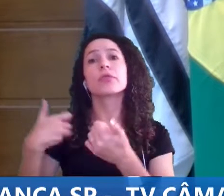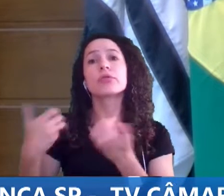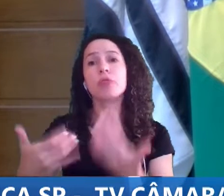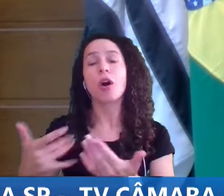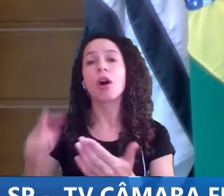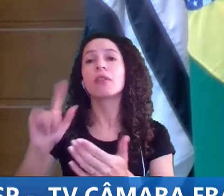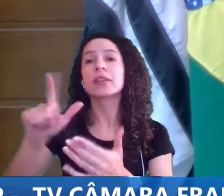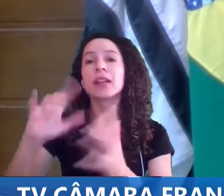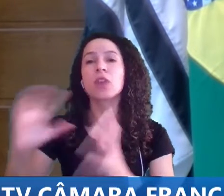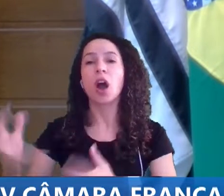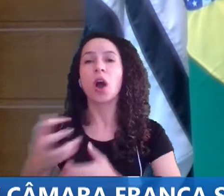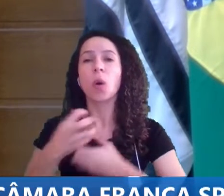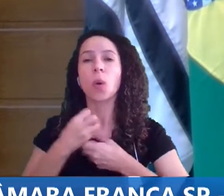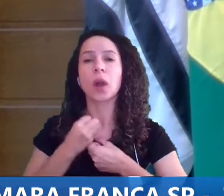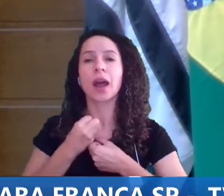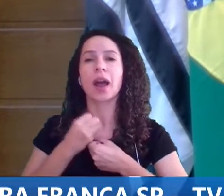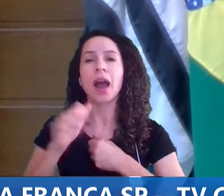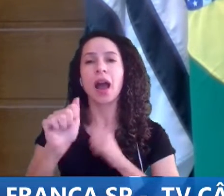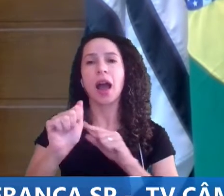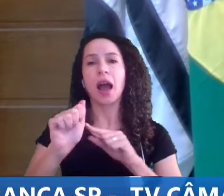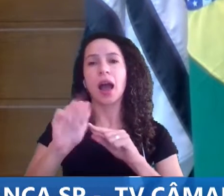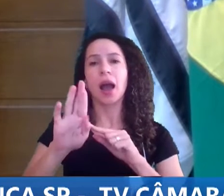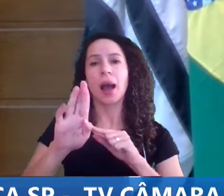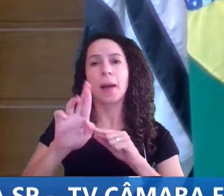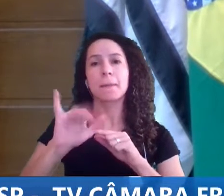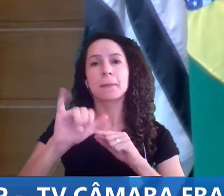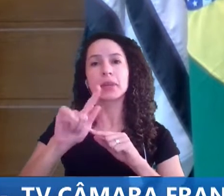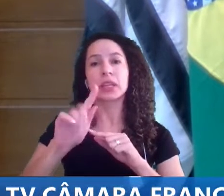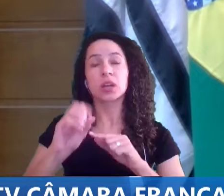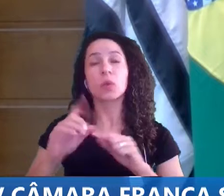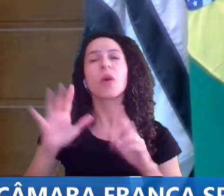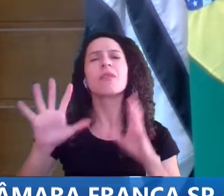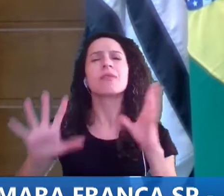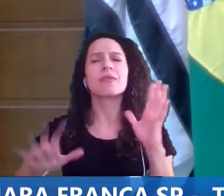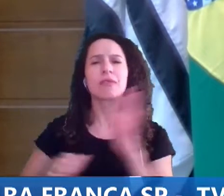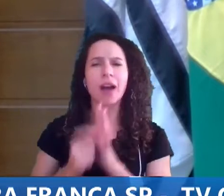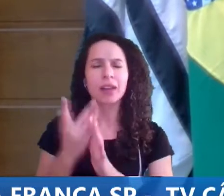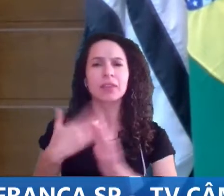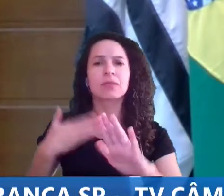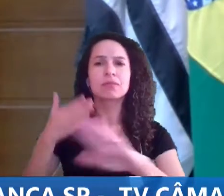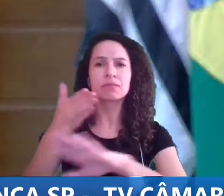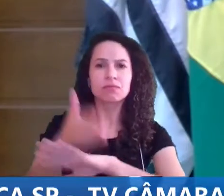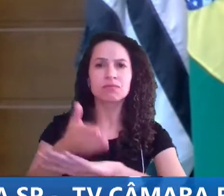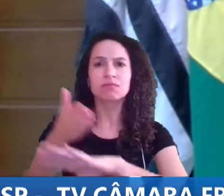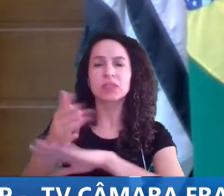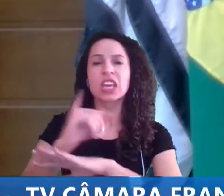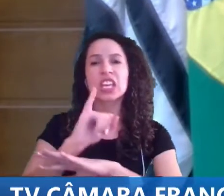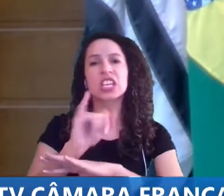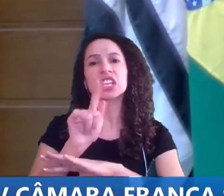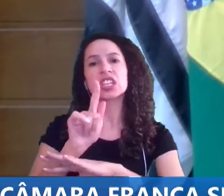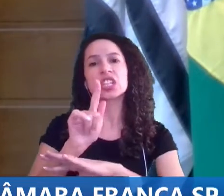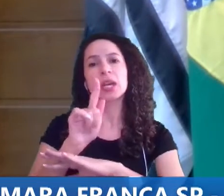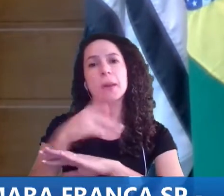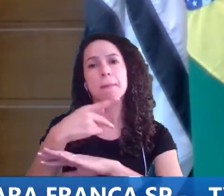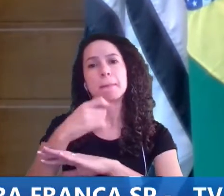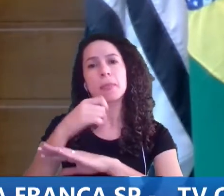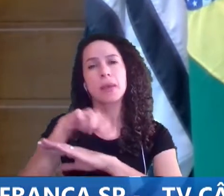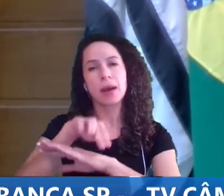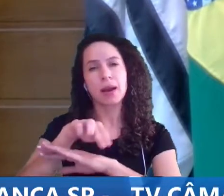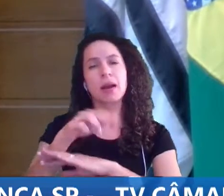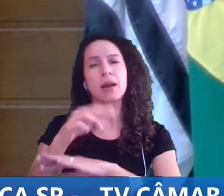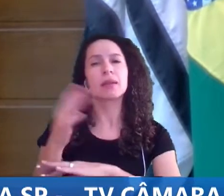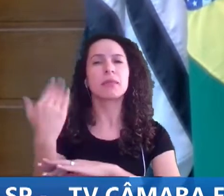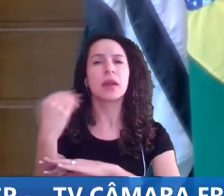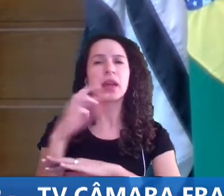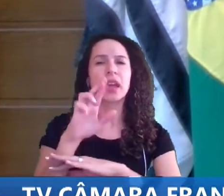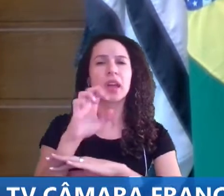acolhimento institucional. Quantas vezes eu não visito unidades do IGEPAM ou do Recanto Esperança, que agora deixaram a execução do serviço, mas